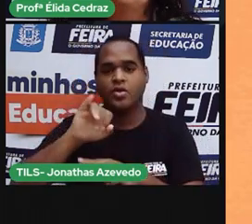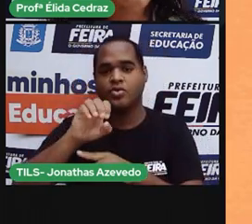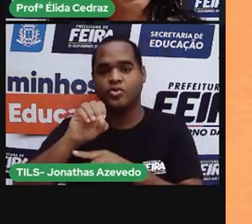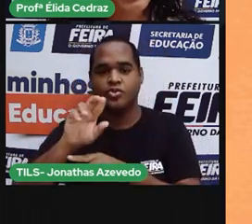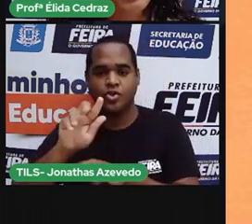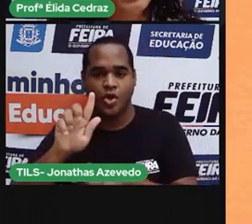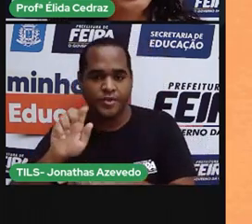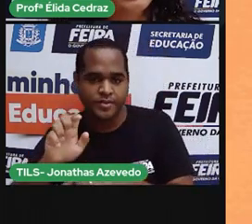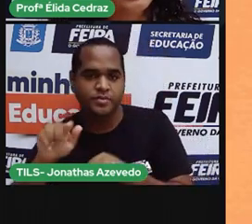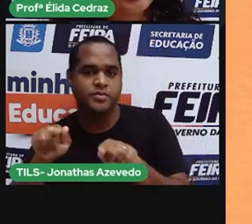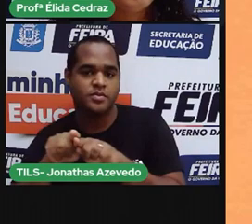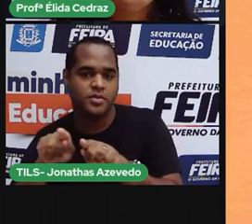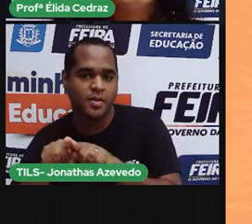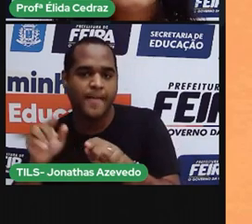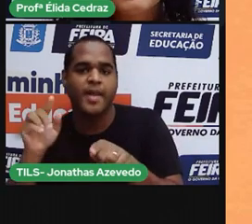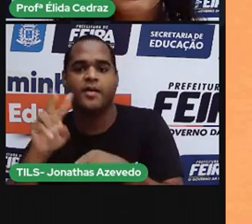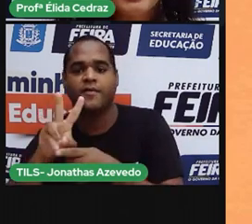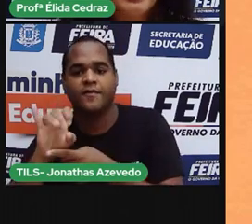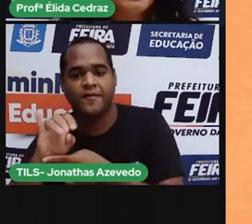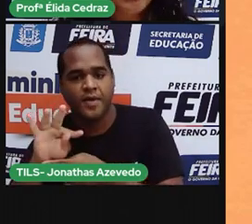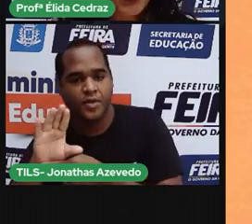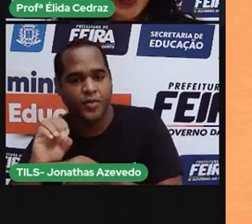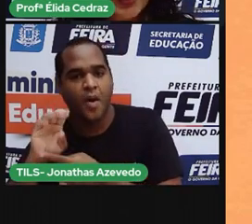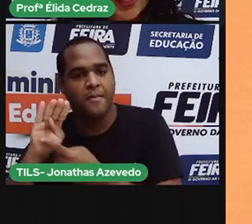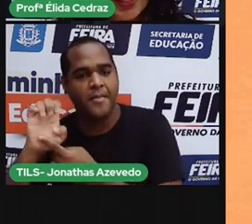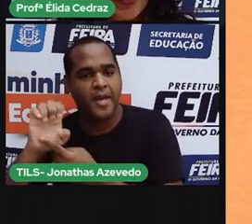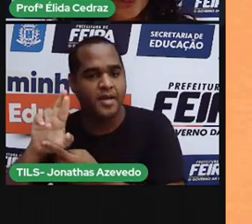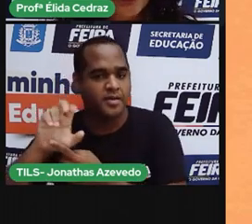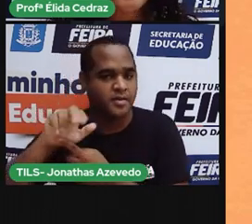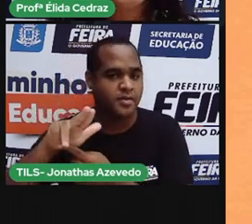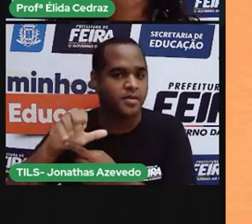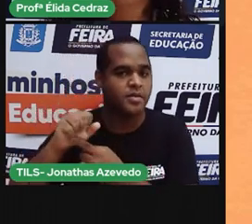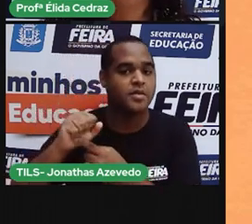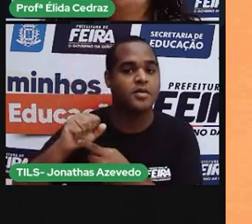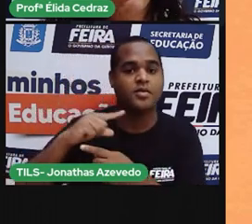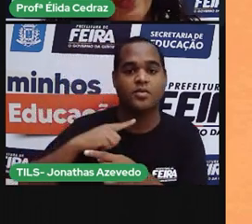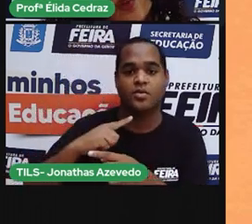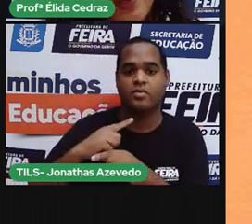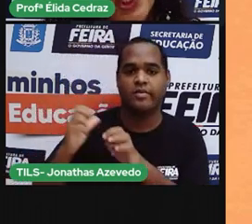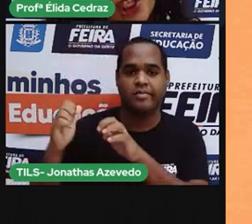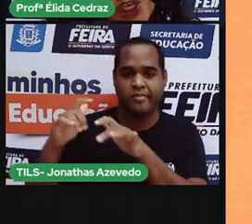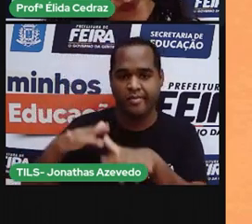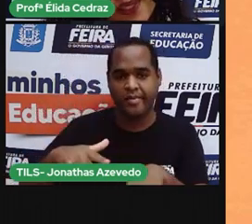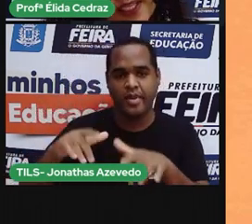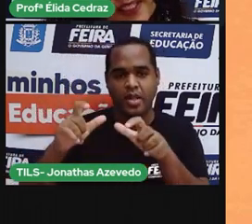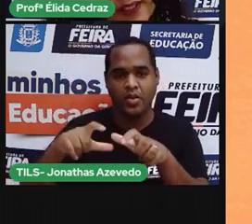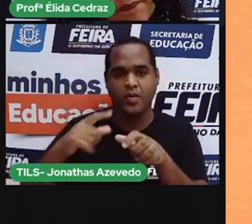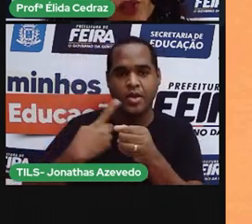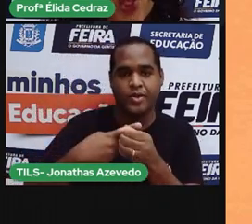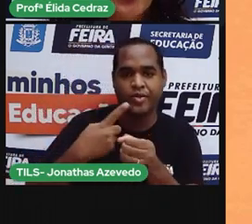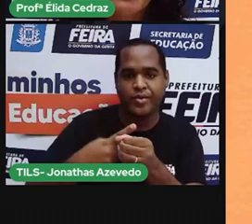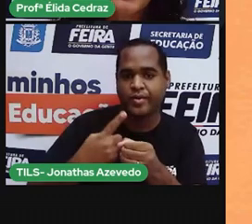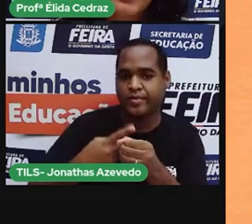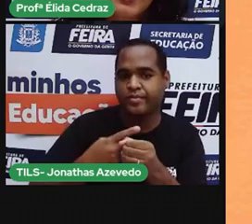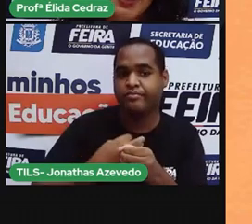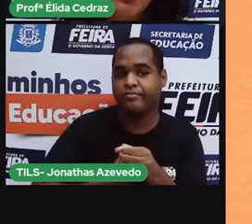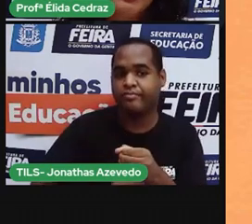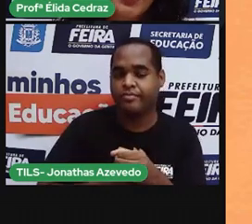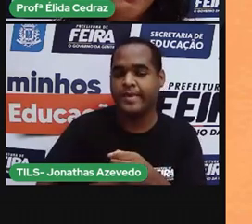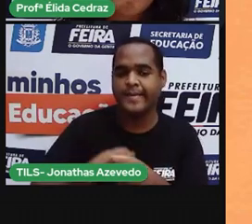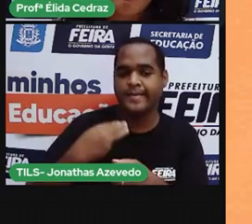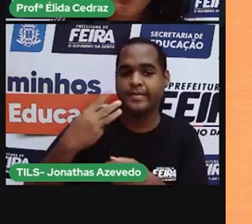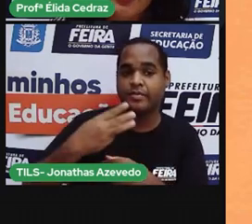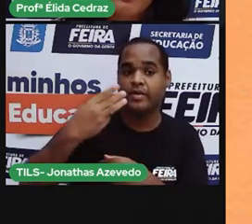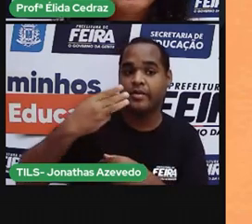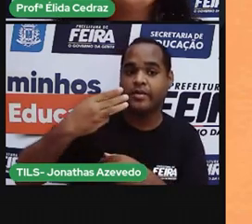Vitor e a Berenice. Os três vieram do interior e vivem com a tia Eunice. No terceiro